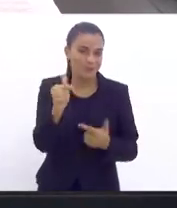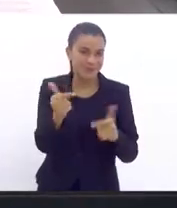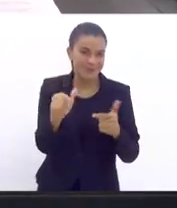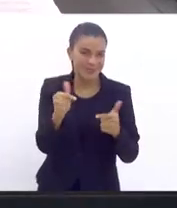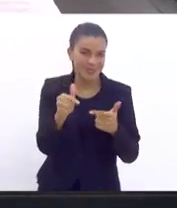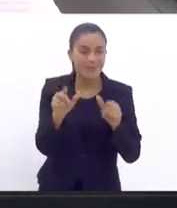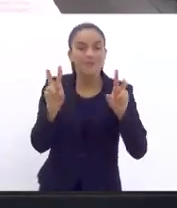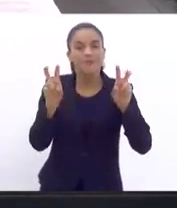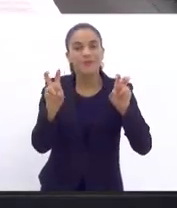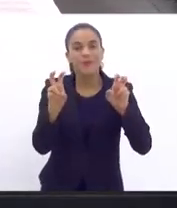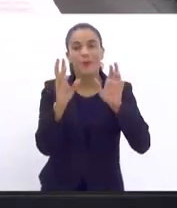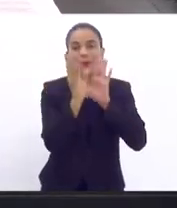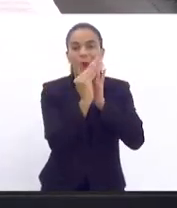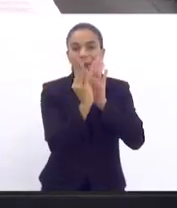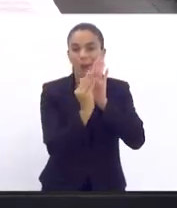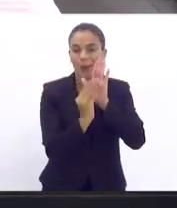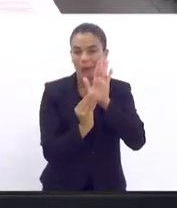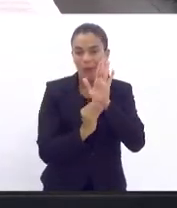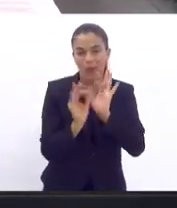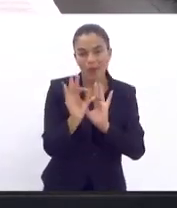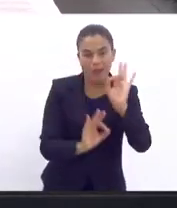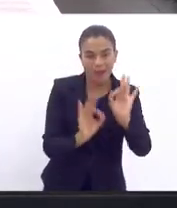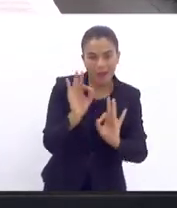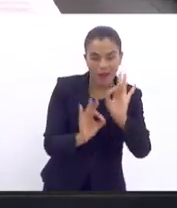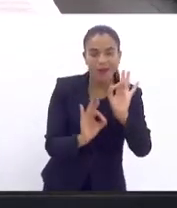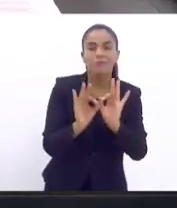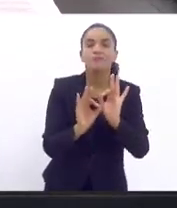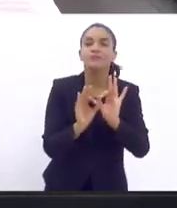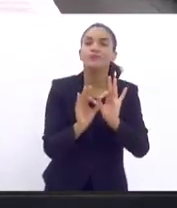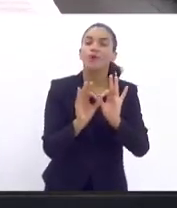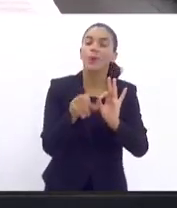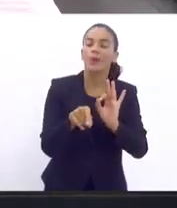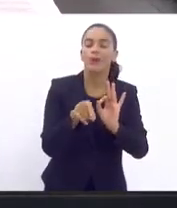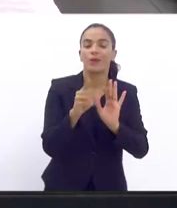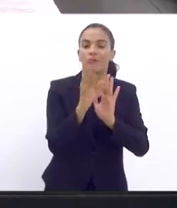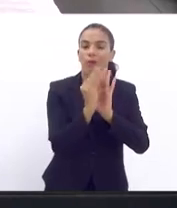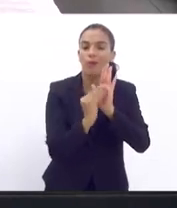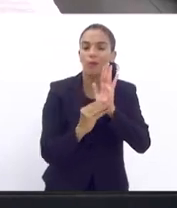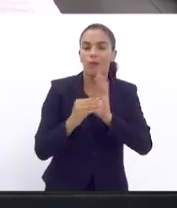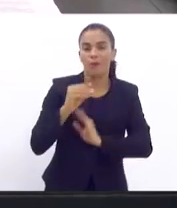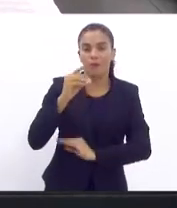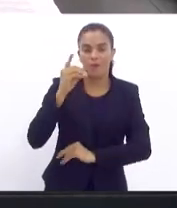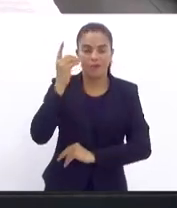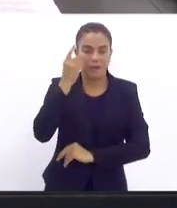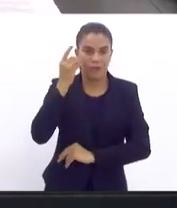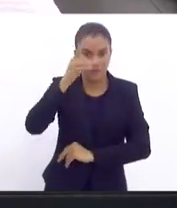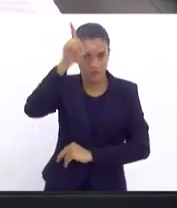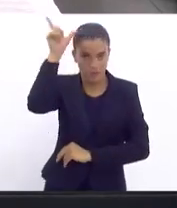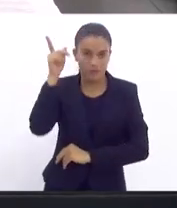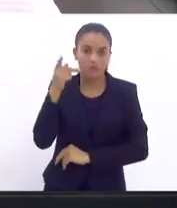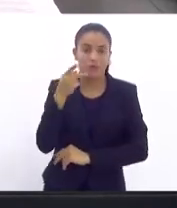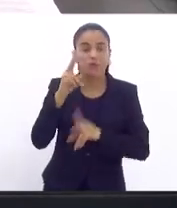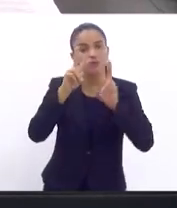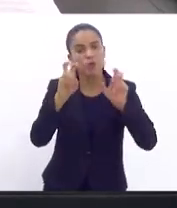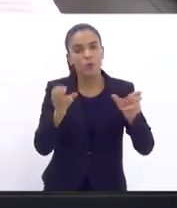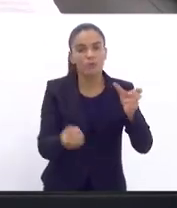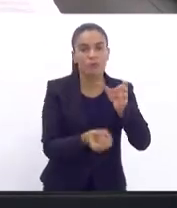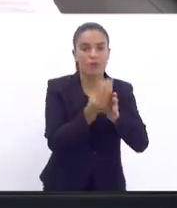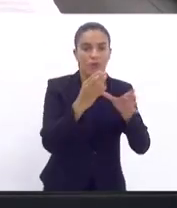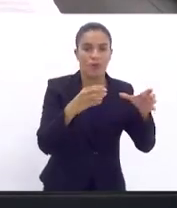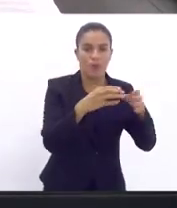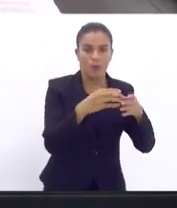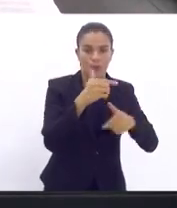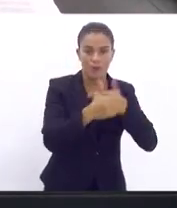conteúdo elaborado pelo Deputado Luis Paulo projeto de resolução para a questão das frentes parlamentares então